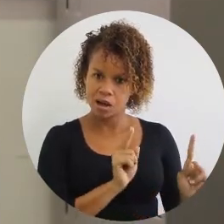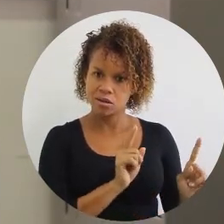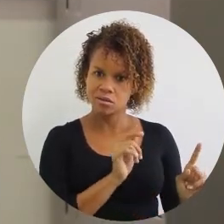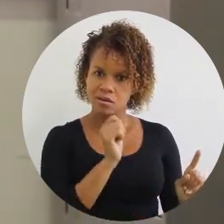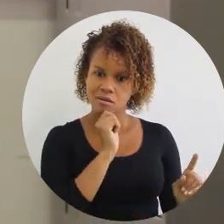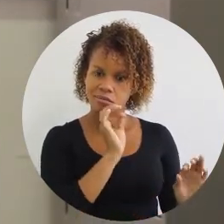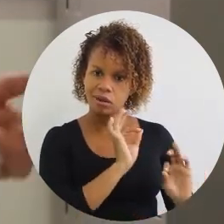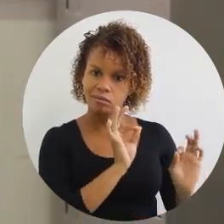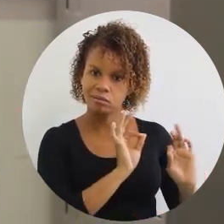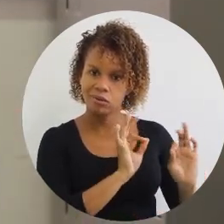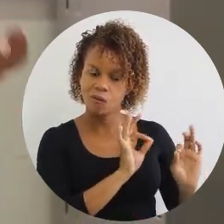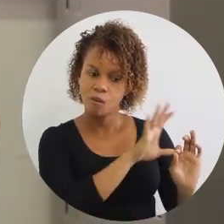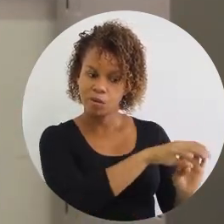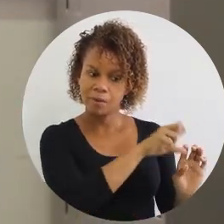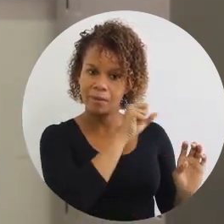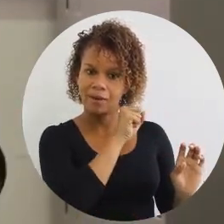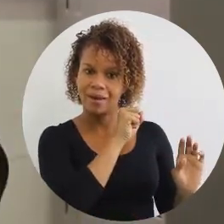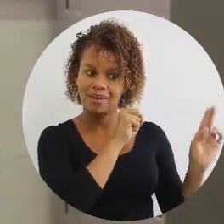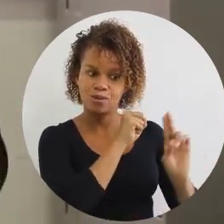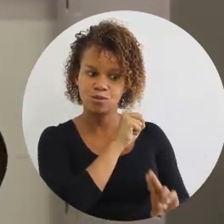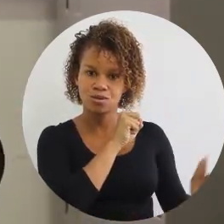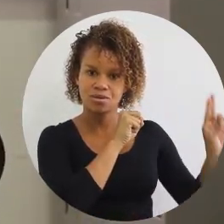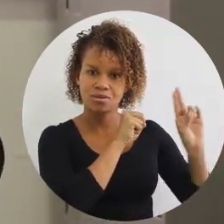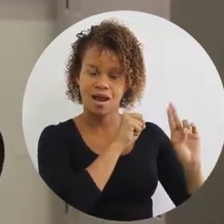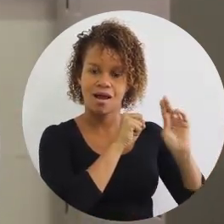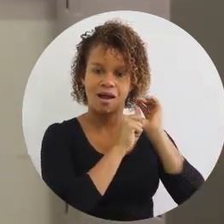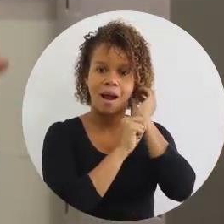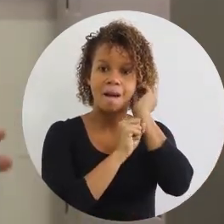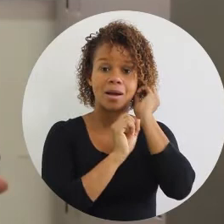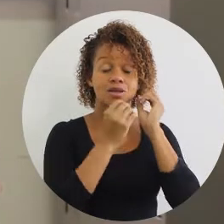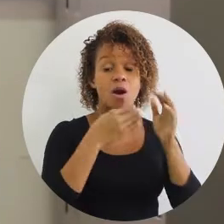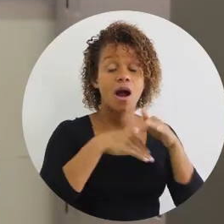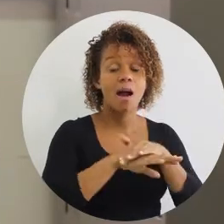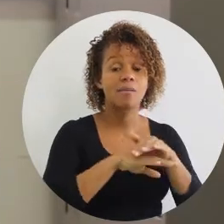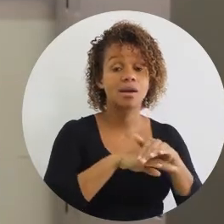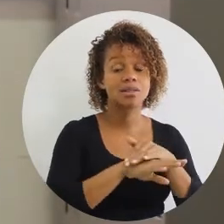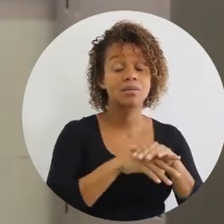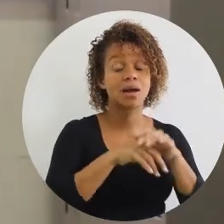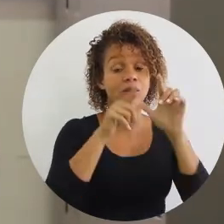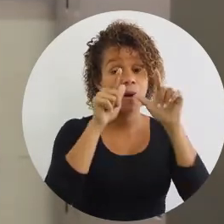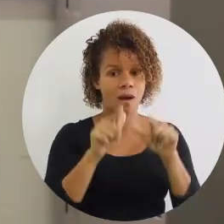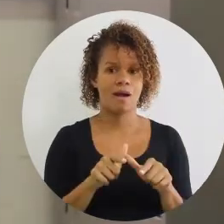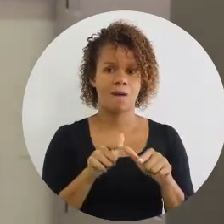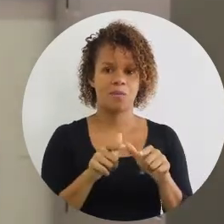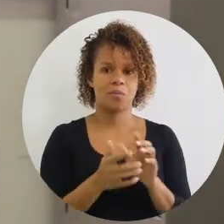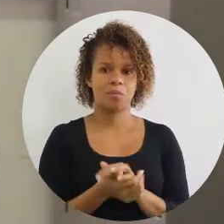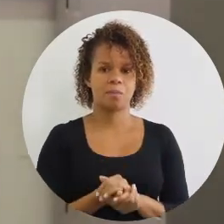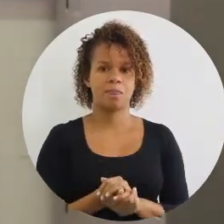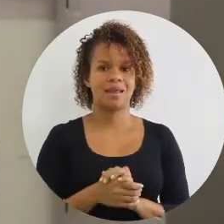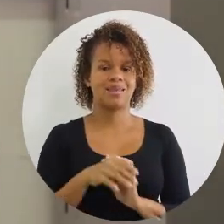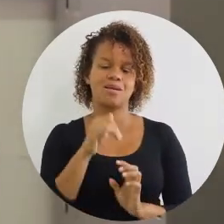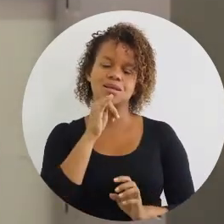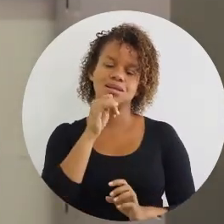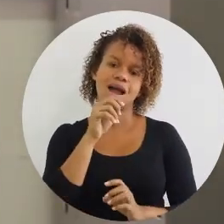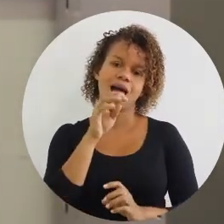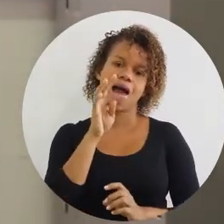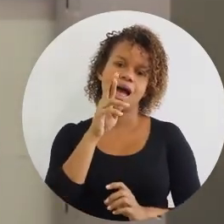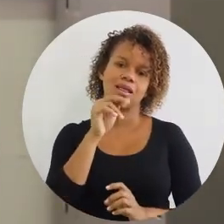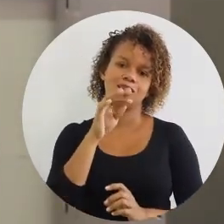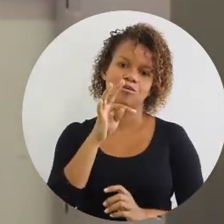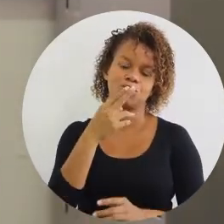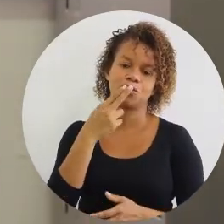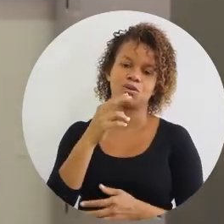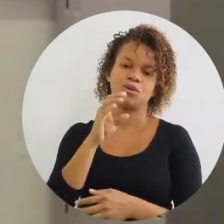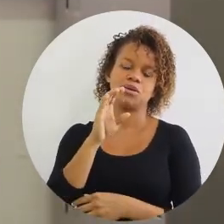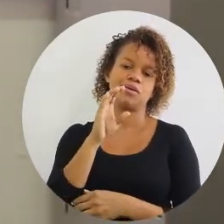ainda não vou retirá-lo, não vou usar, mas ele está só armazenado num determinado local. Esses entrepostos é muito comum você